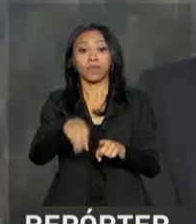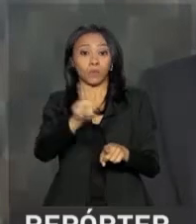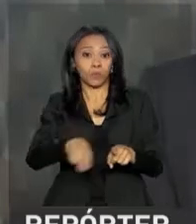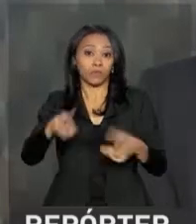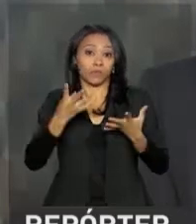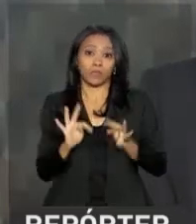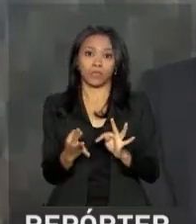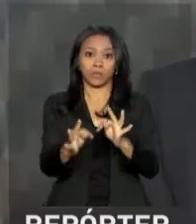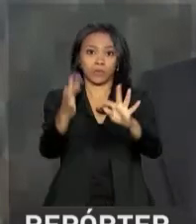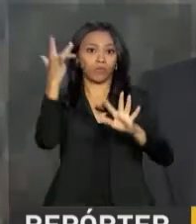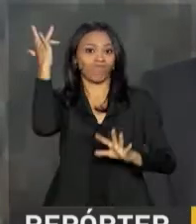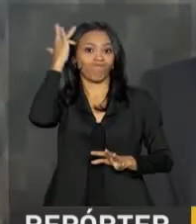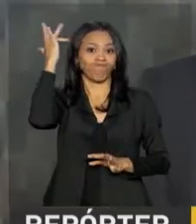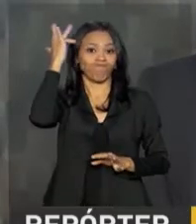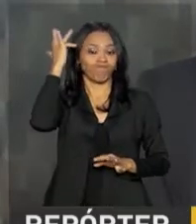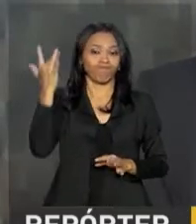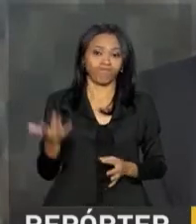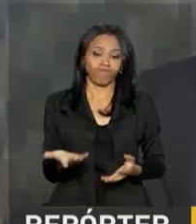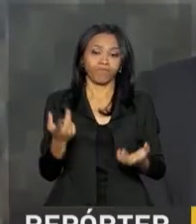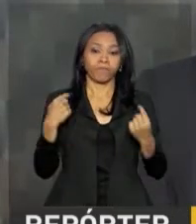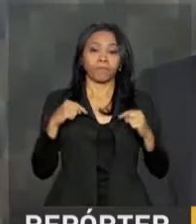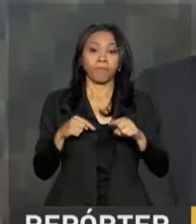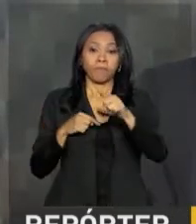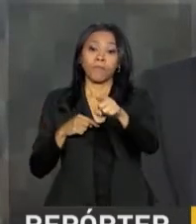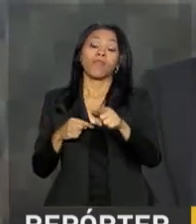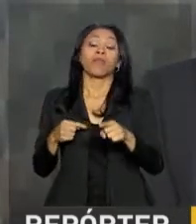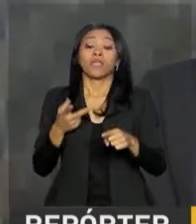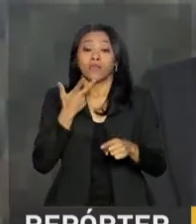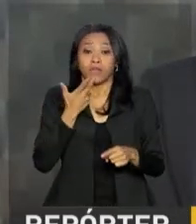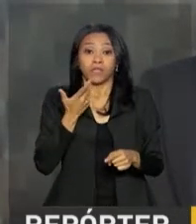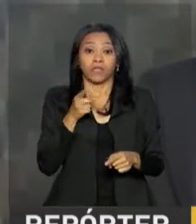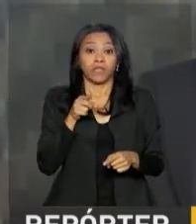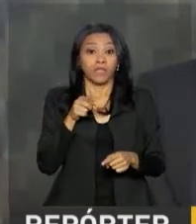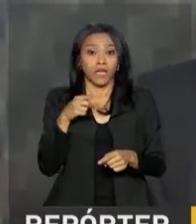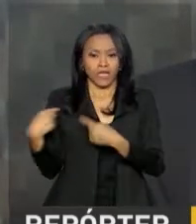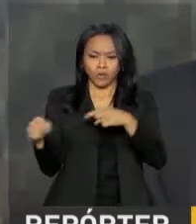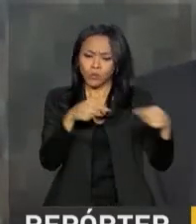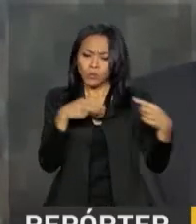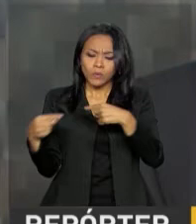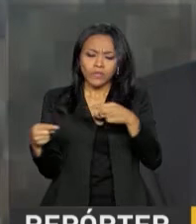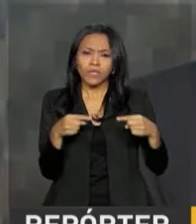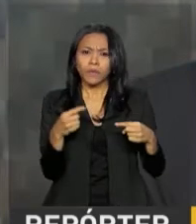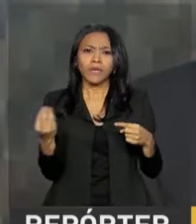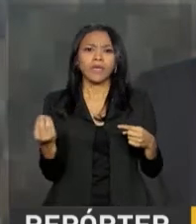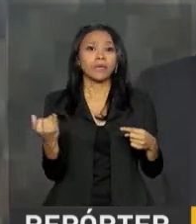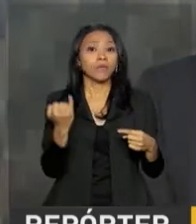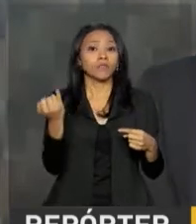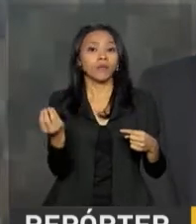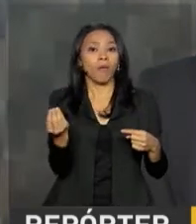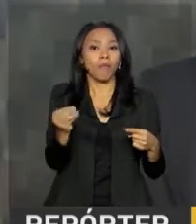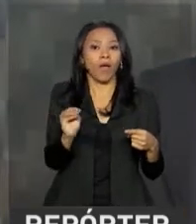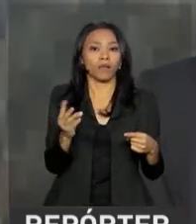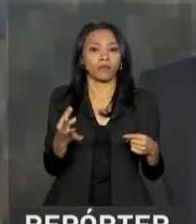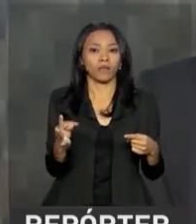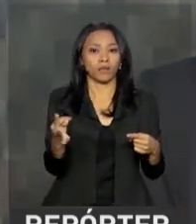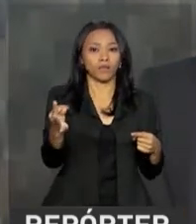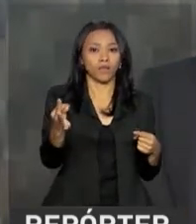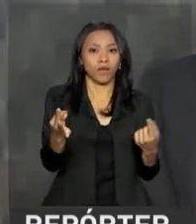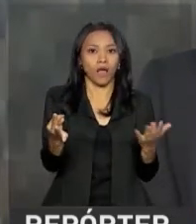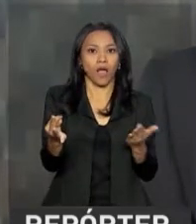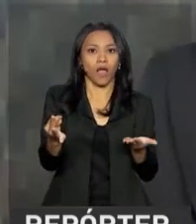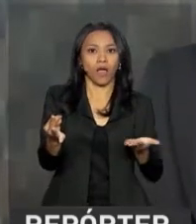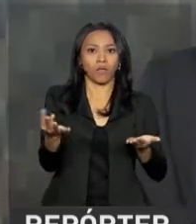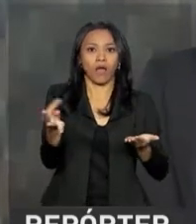essa discussão é muito importante porque a partir do momento que a implementação dessas tecnologias comecem acelerar